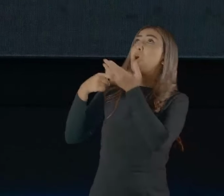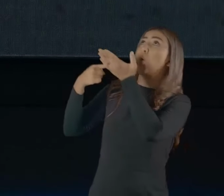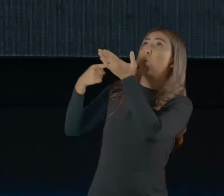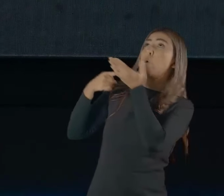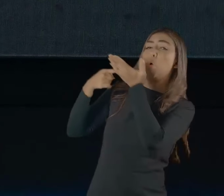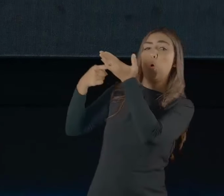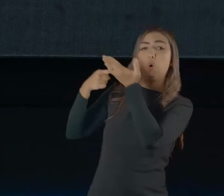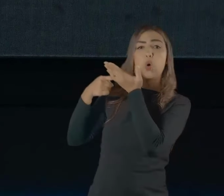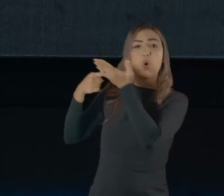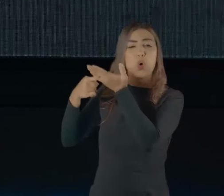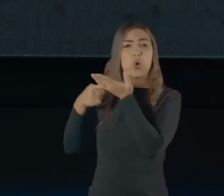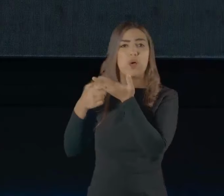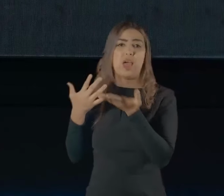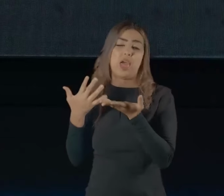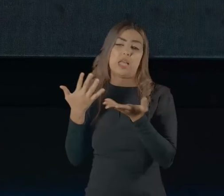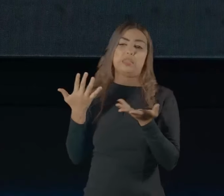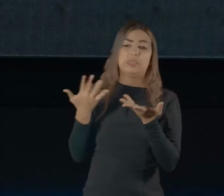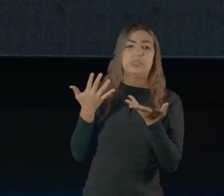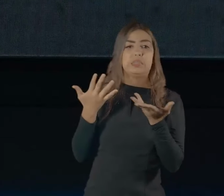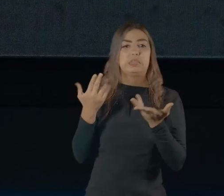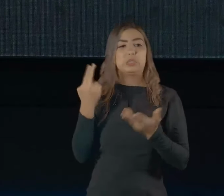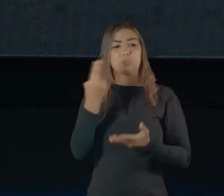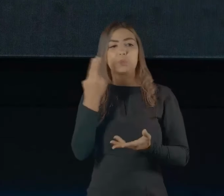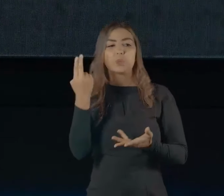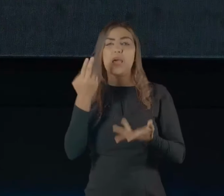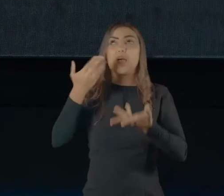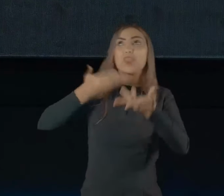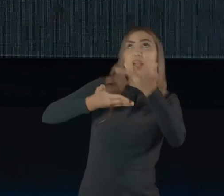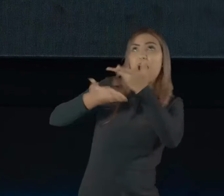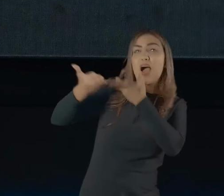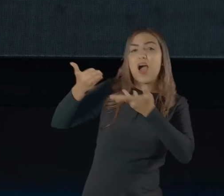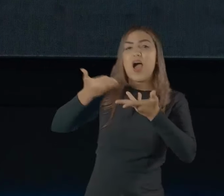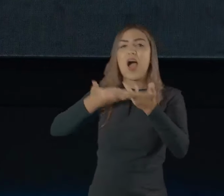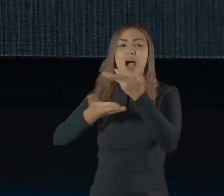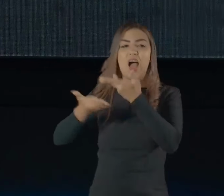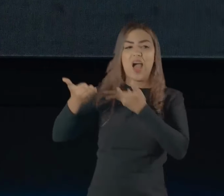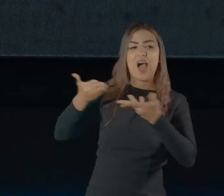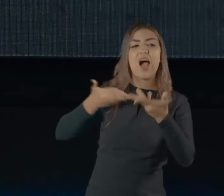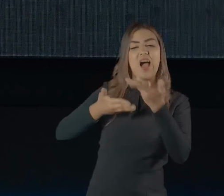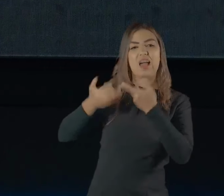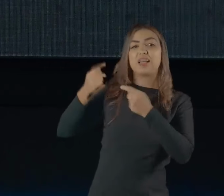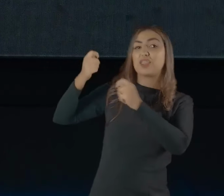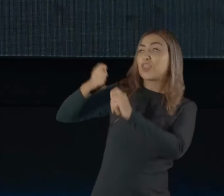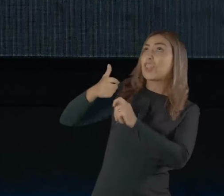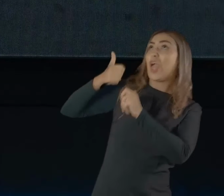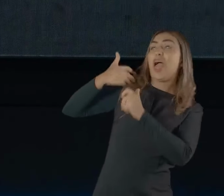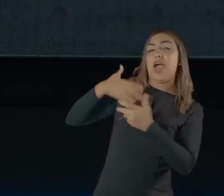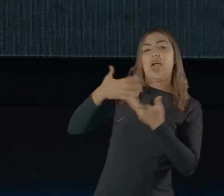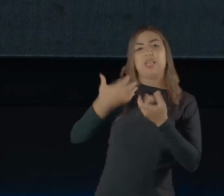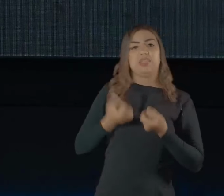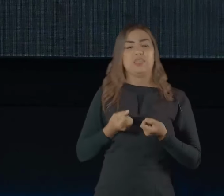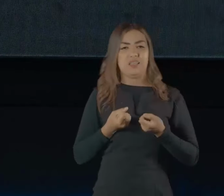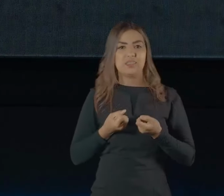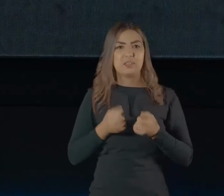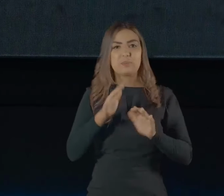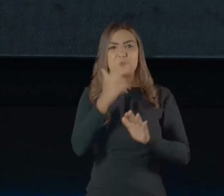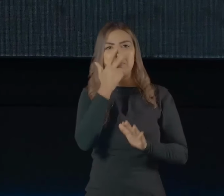aceito na sociedade, né, de ter aí uma relevância momentânea, abrem mão daquilo que é